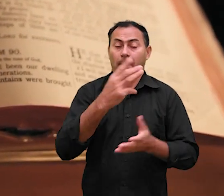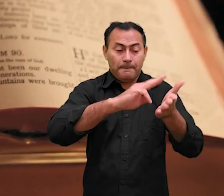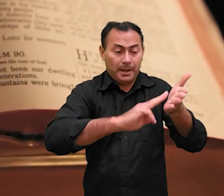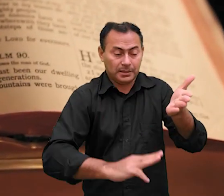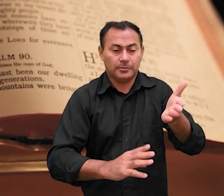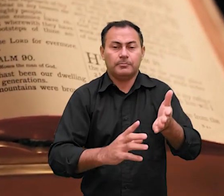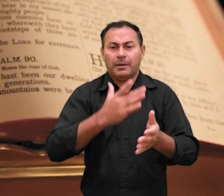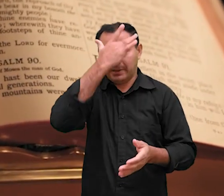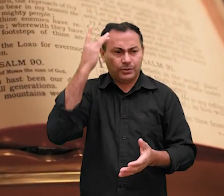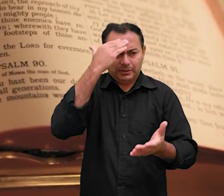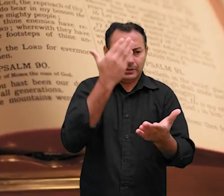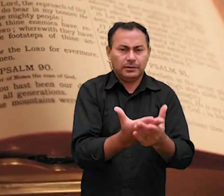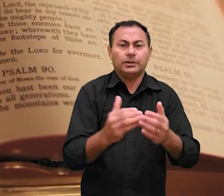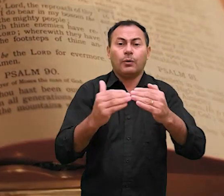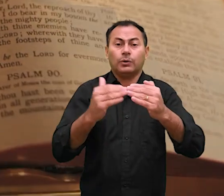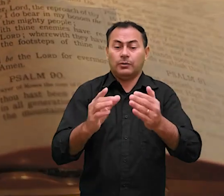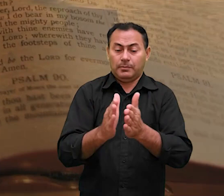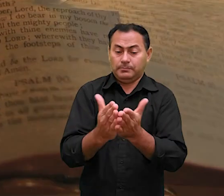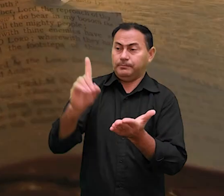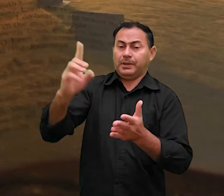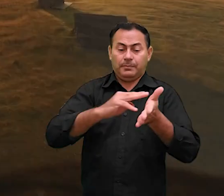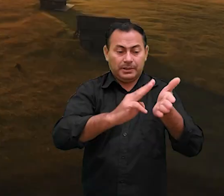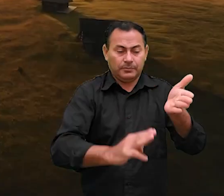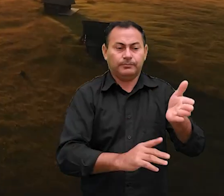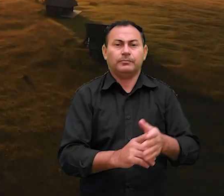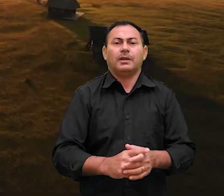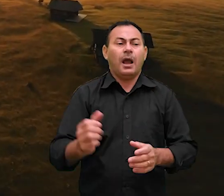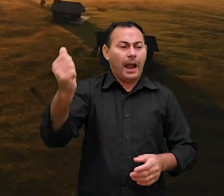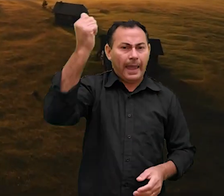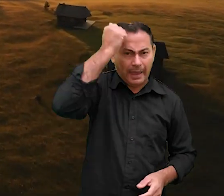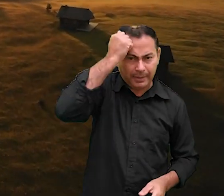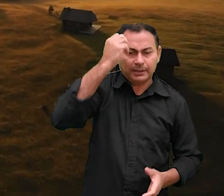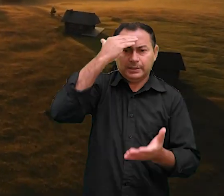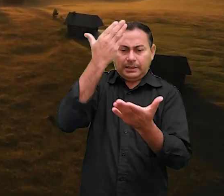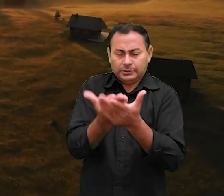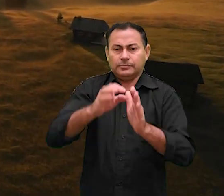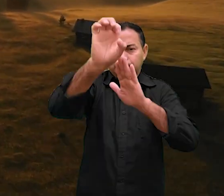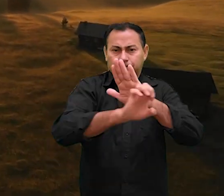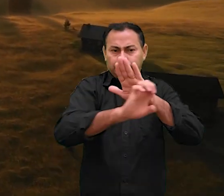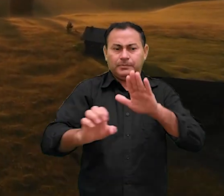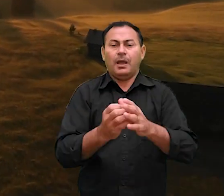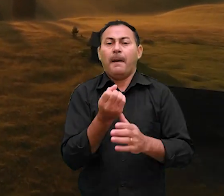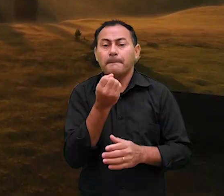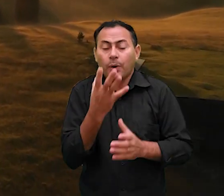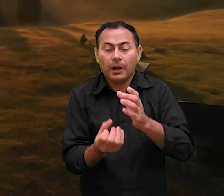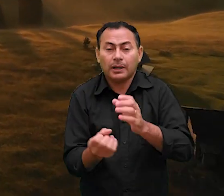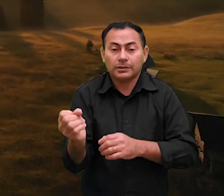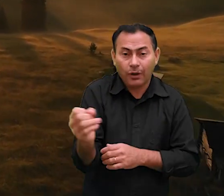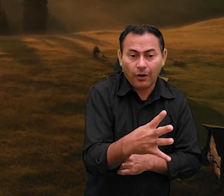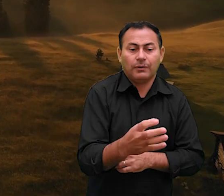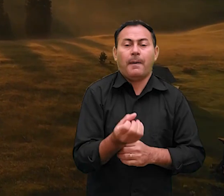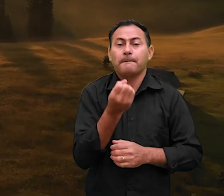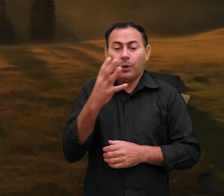uma mensagem para o incrédulo, de acordo com a Bíblia, e essa mensagem é: arrependa-se e creia no Evangelho. Há boas novas,